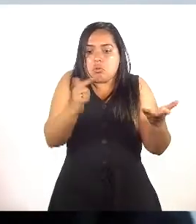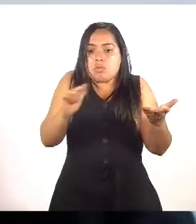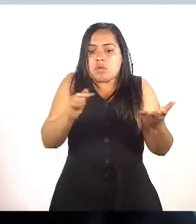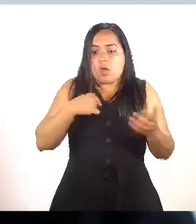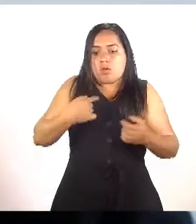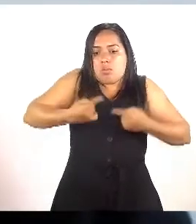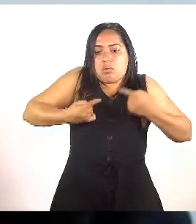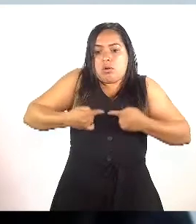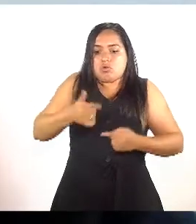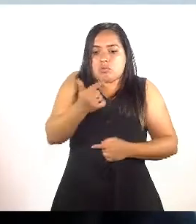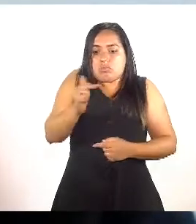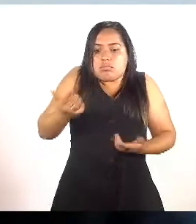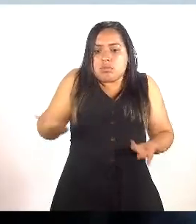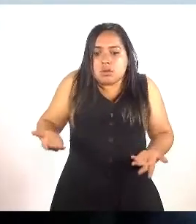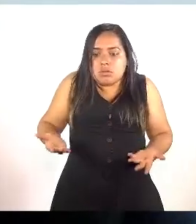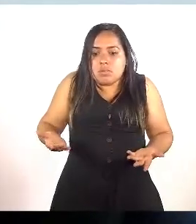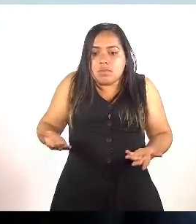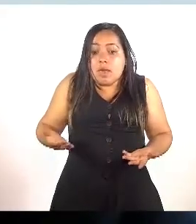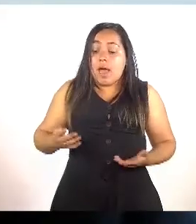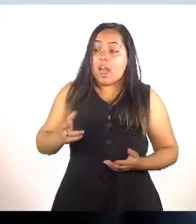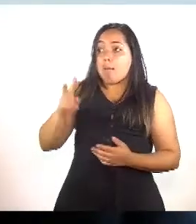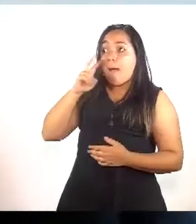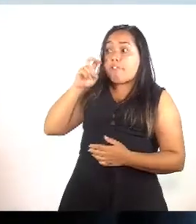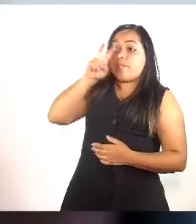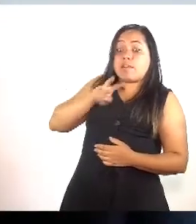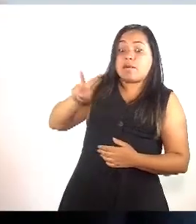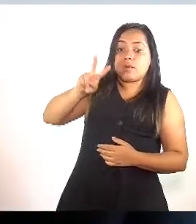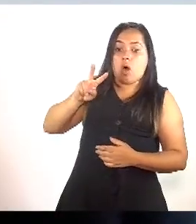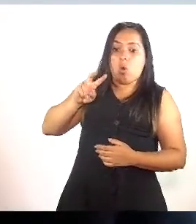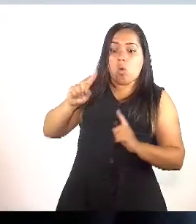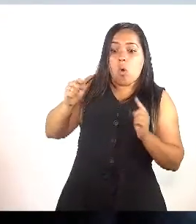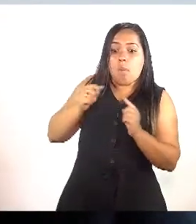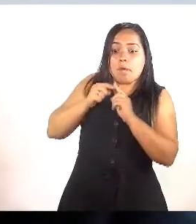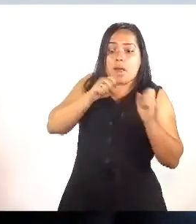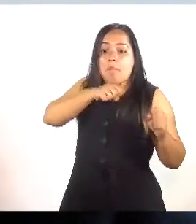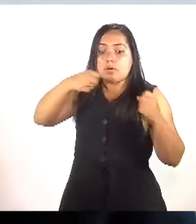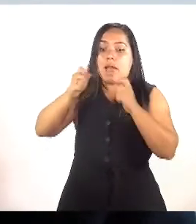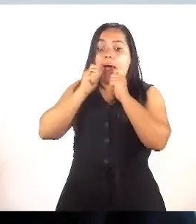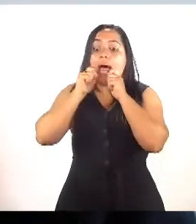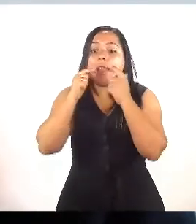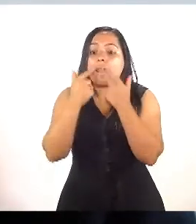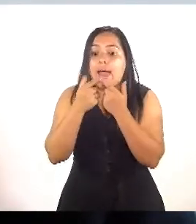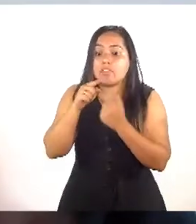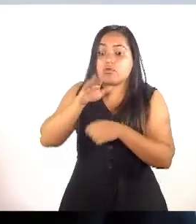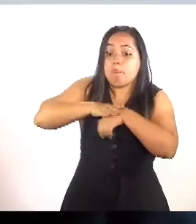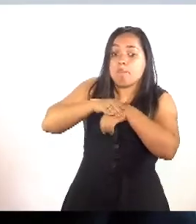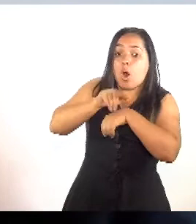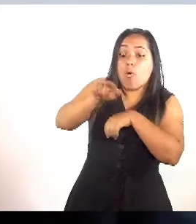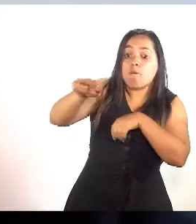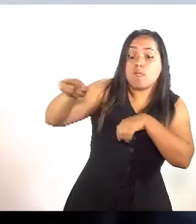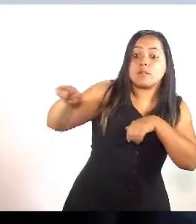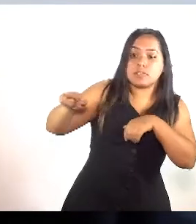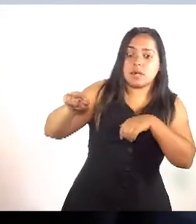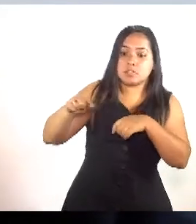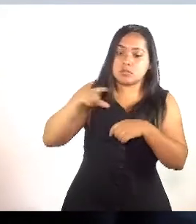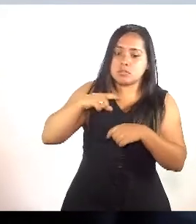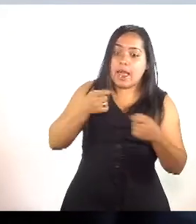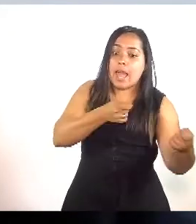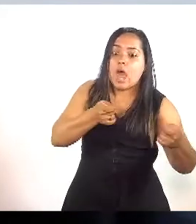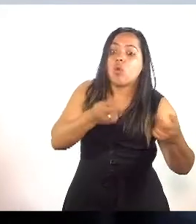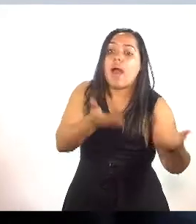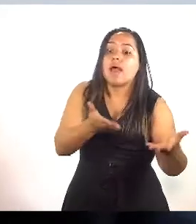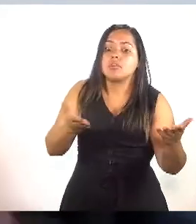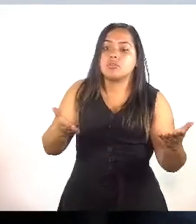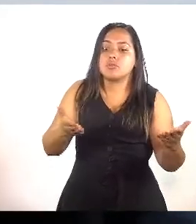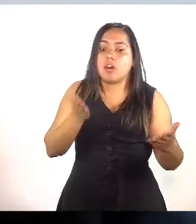uma etapa, que é uma etapa de decisão política do poder concedente, em que a Alege, vocês têm e cumprem essa função de fazer